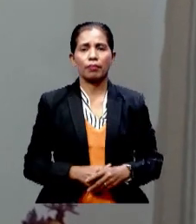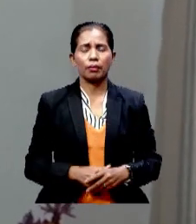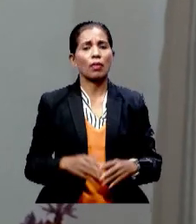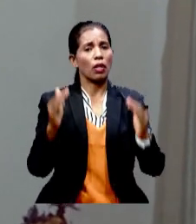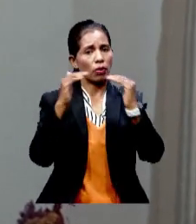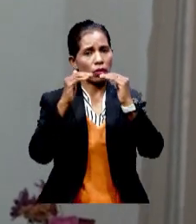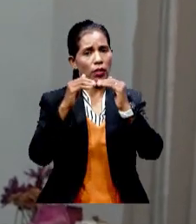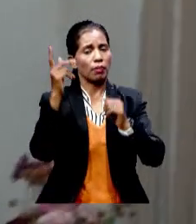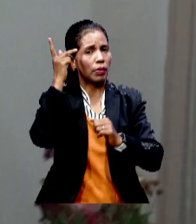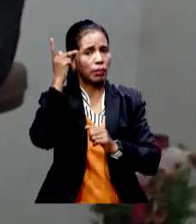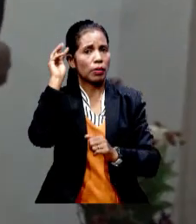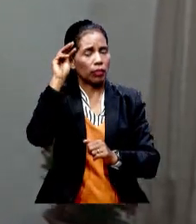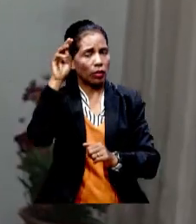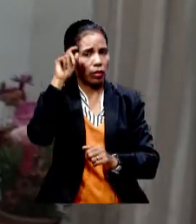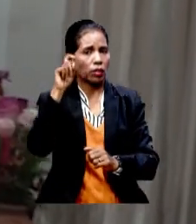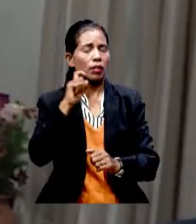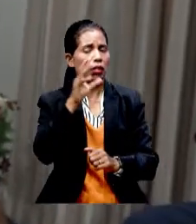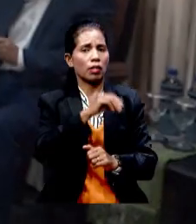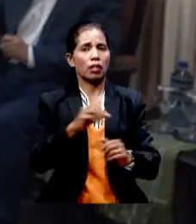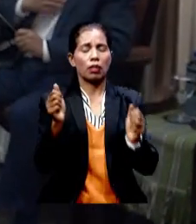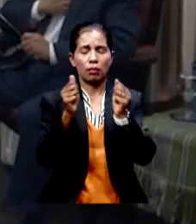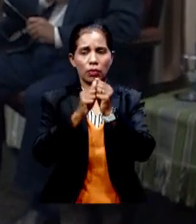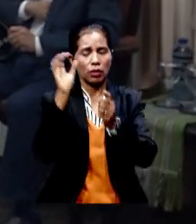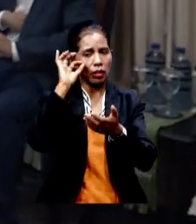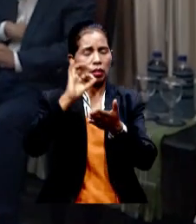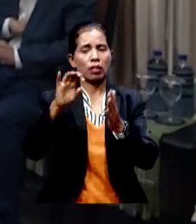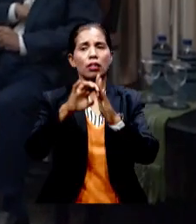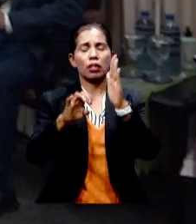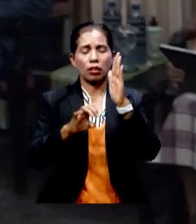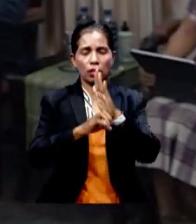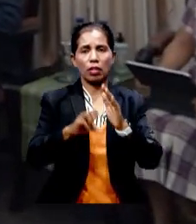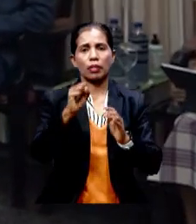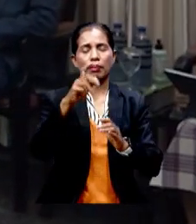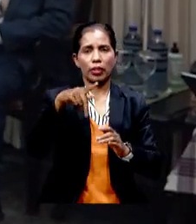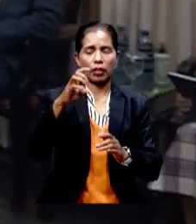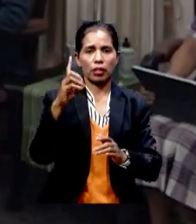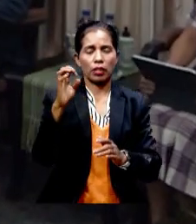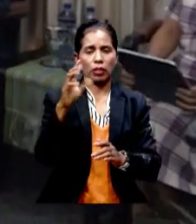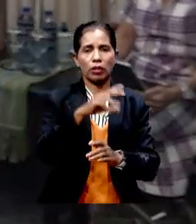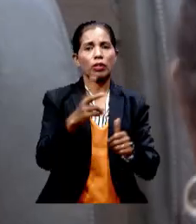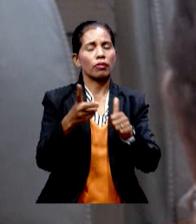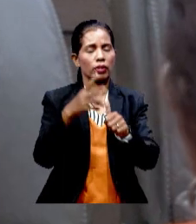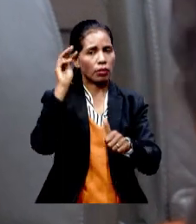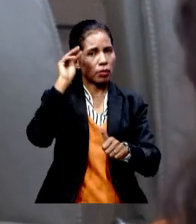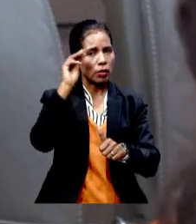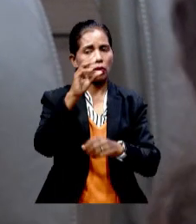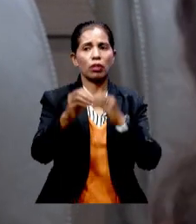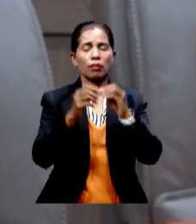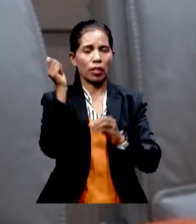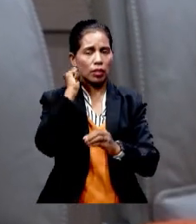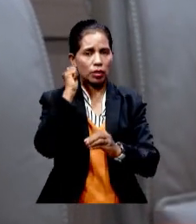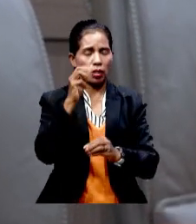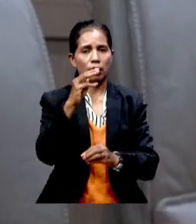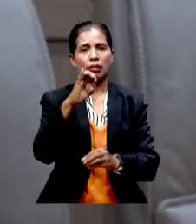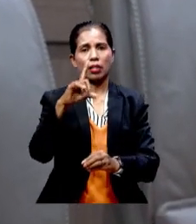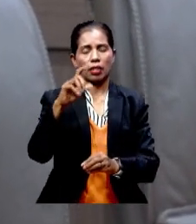né, primeiro-ministro acompanha o secretário de Estado de Comunicação Social, Espírito Dias Menes, no vice-ministra do Assunto ASEAN, Milena